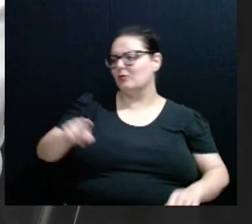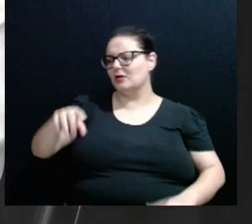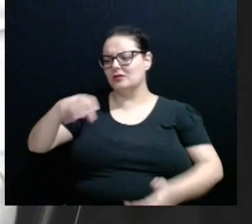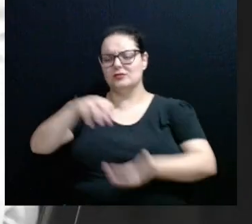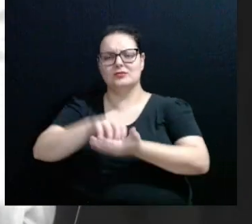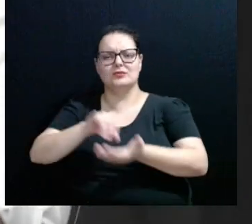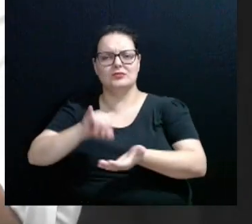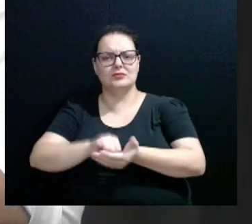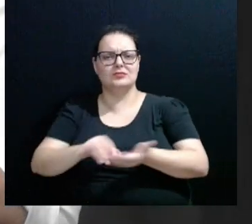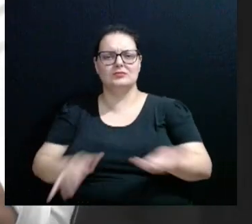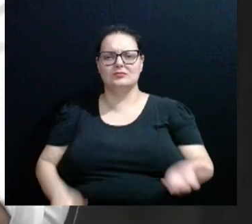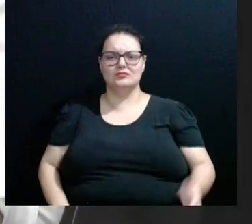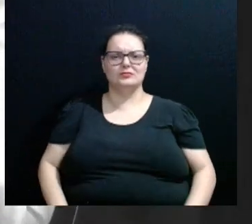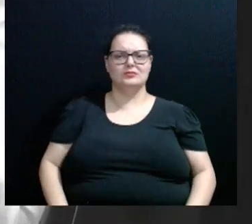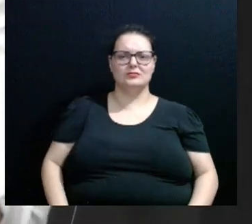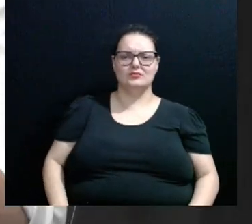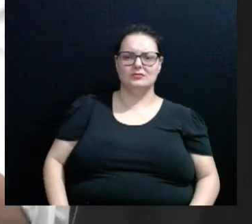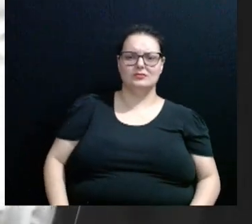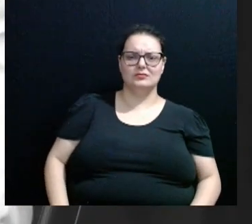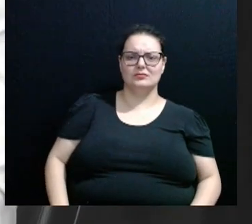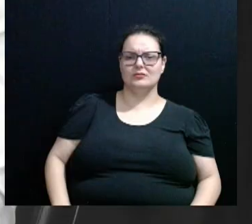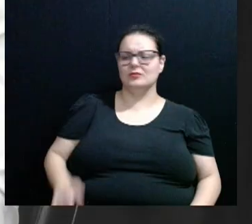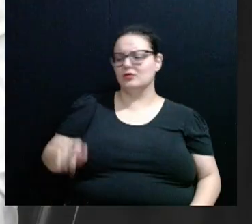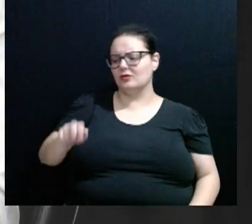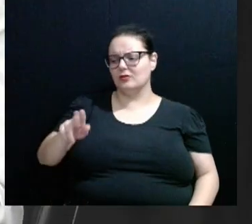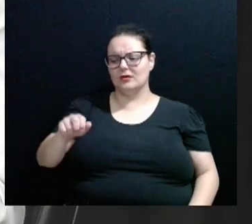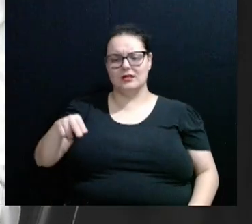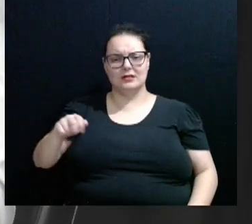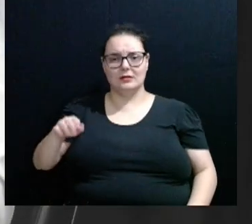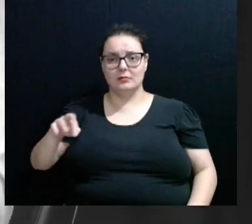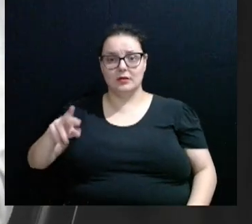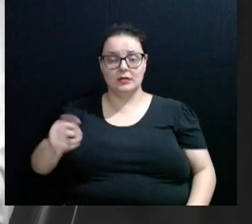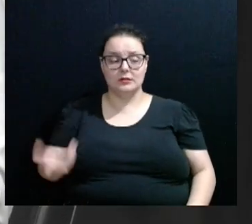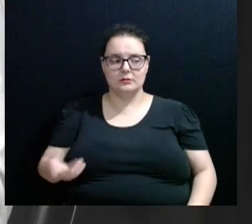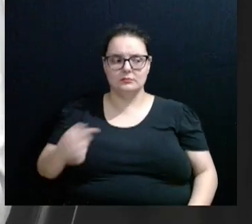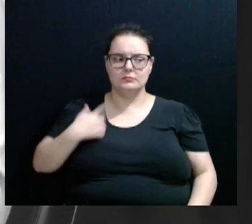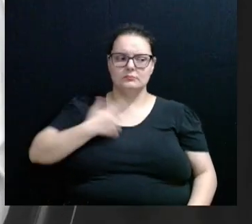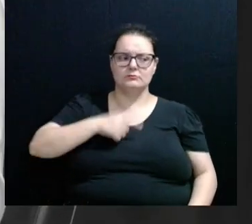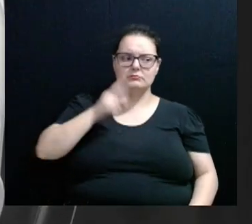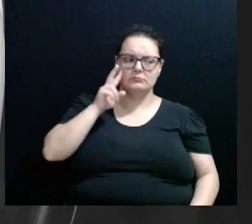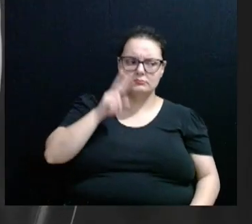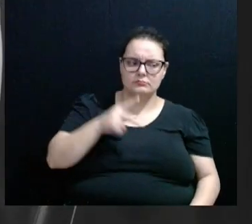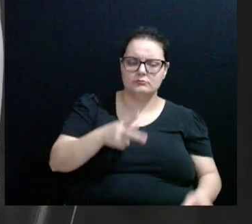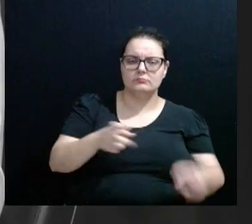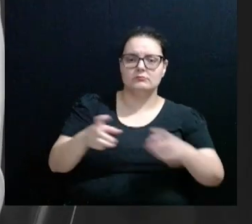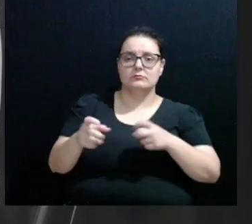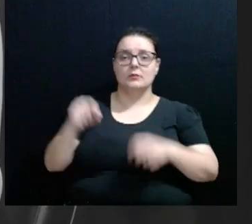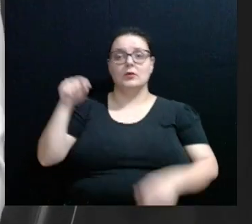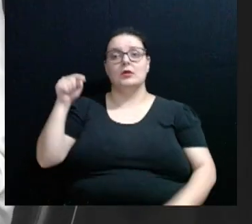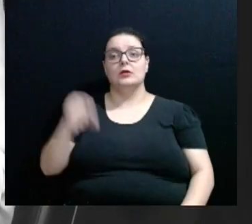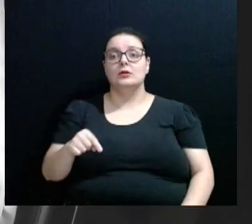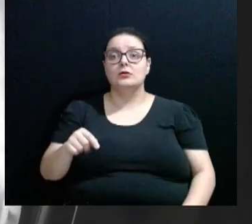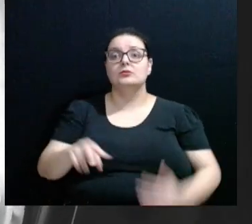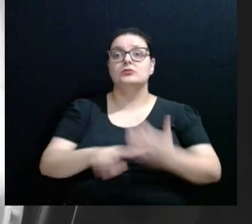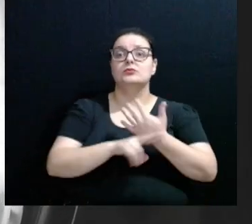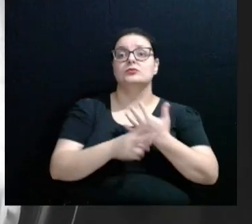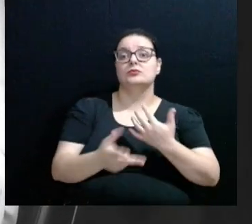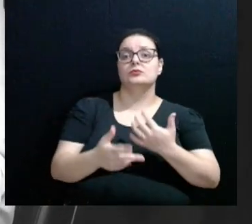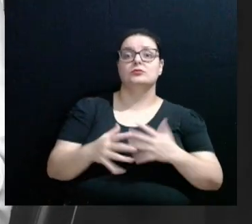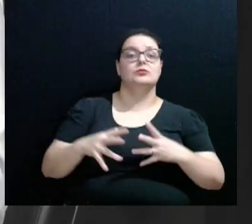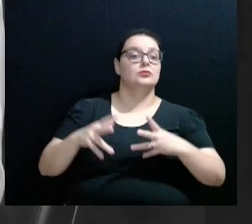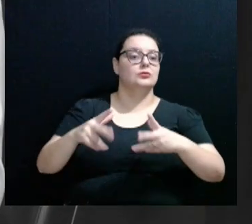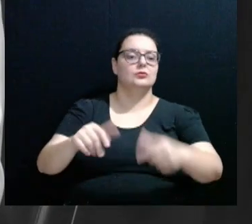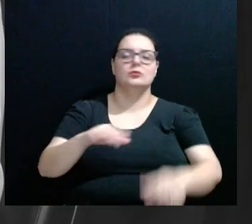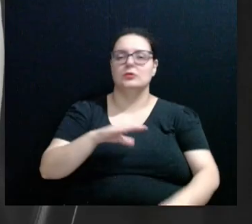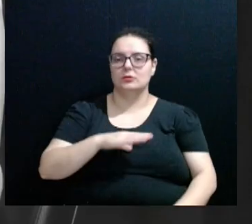o pessoal ali do Guanabara. E aí a gente viu que isso tinha um impacto na cidade toda.